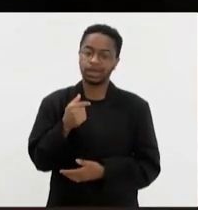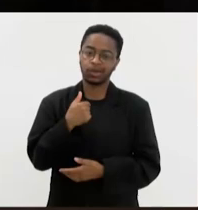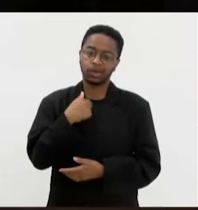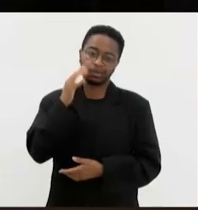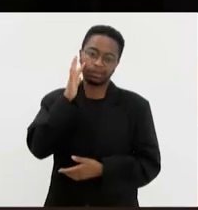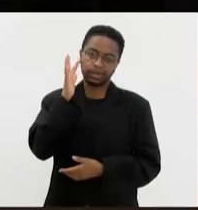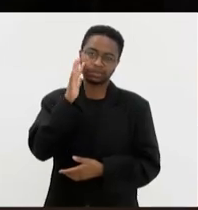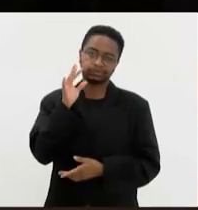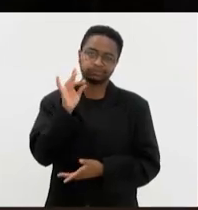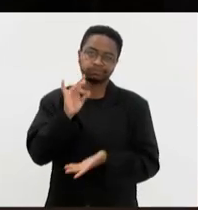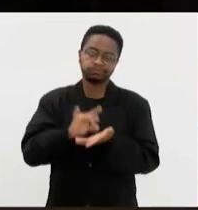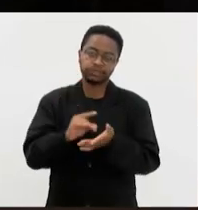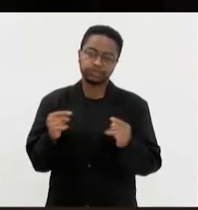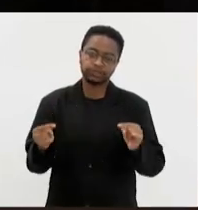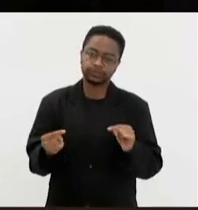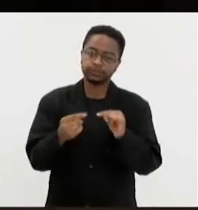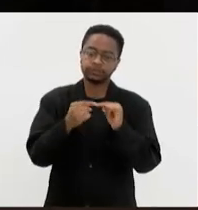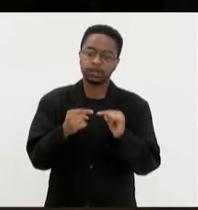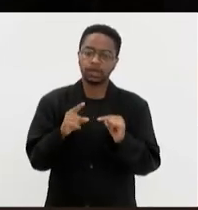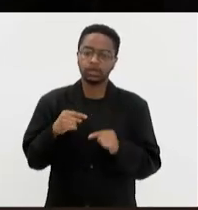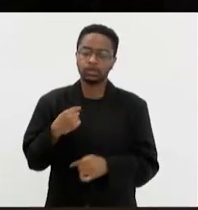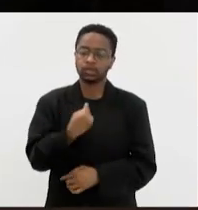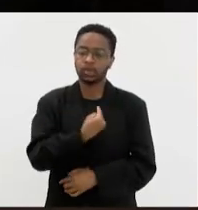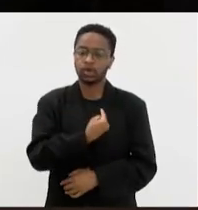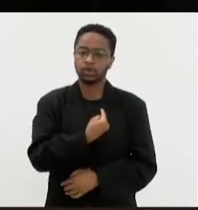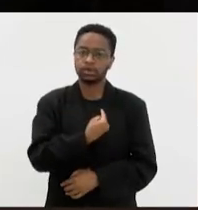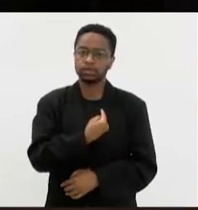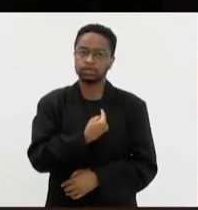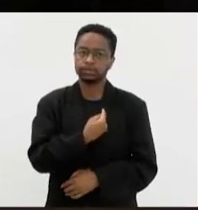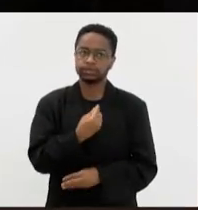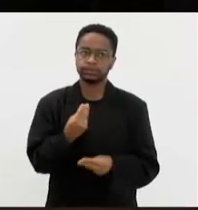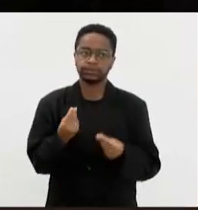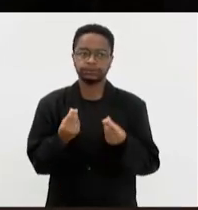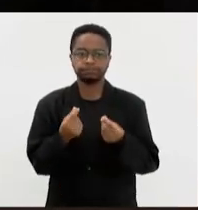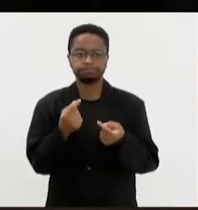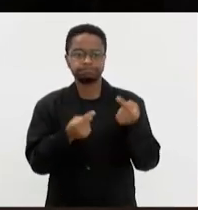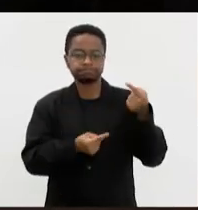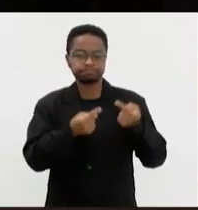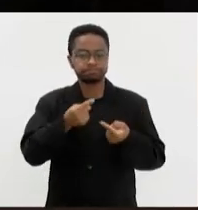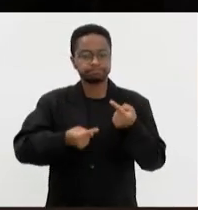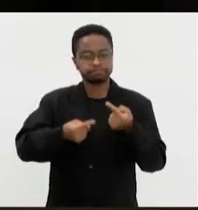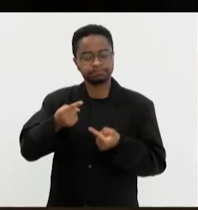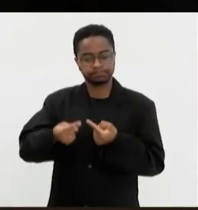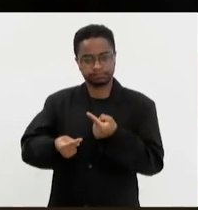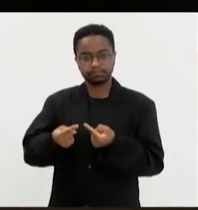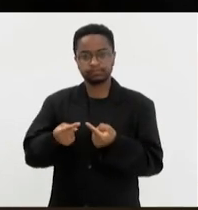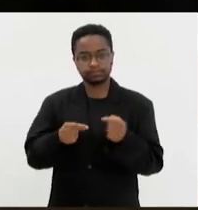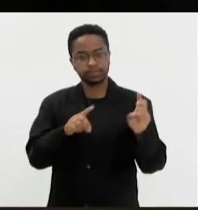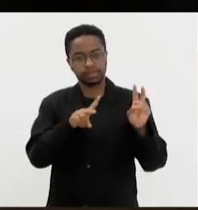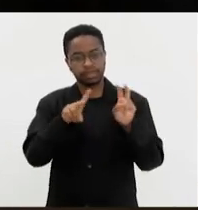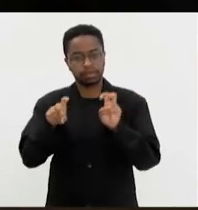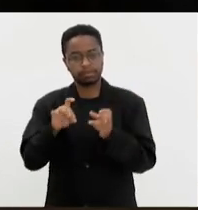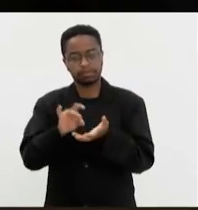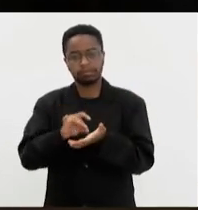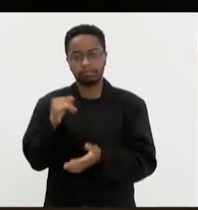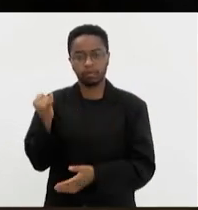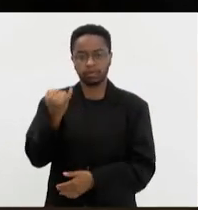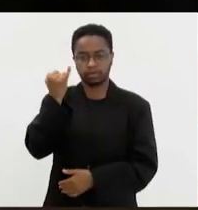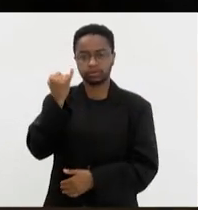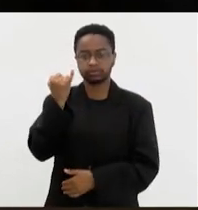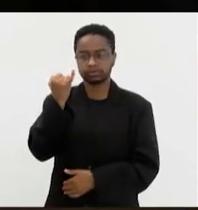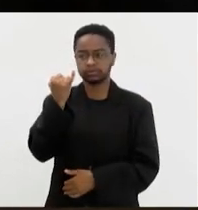apropriado que nós eh debatem um tema tão importante